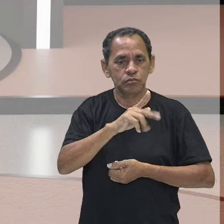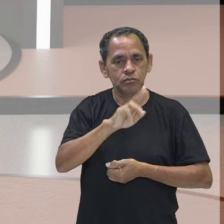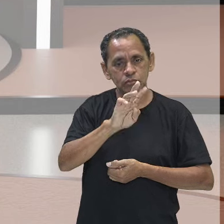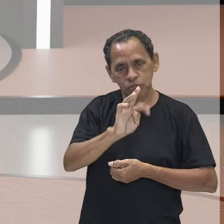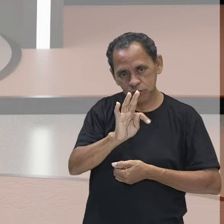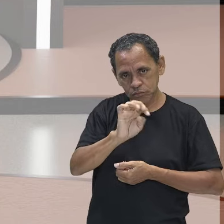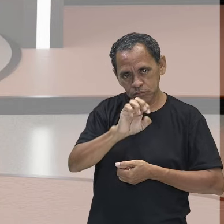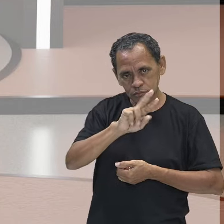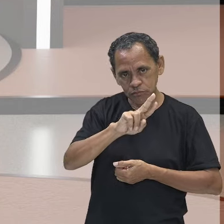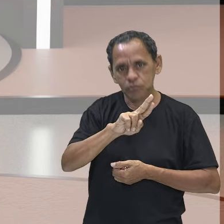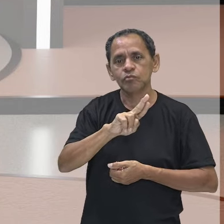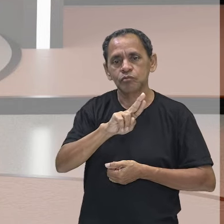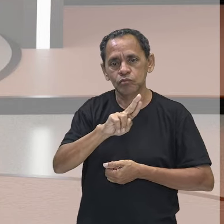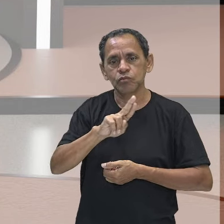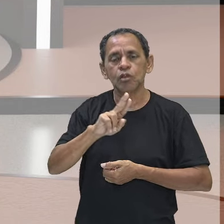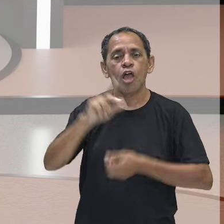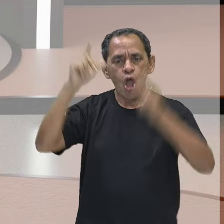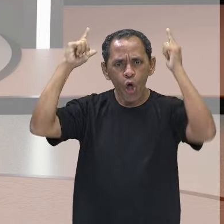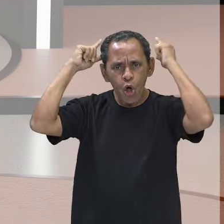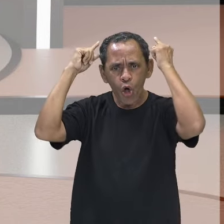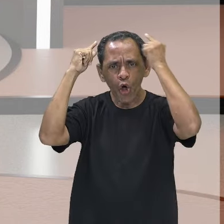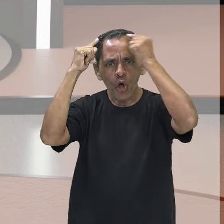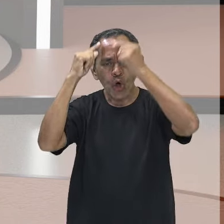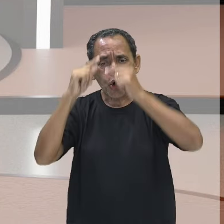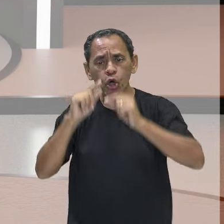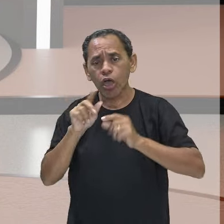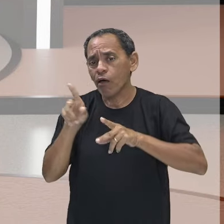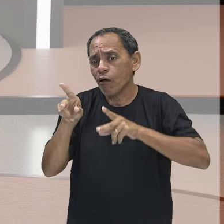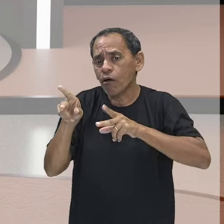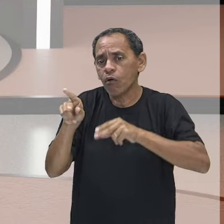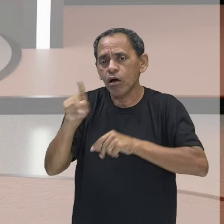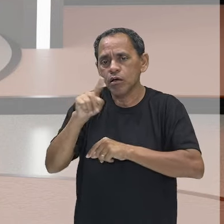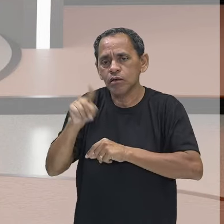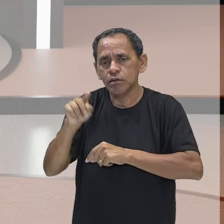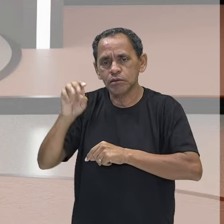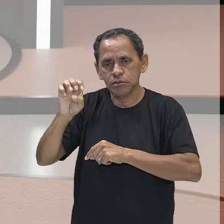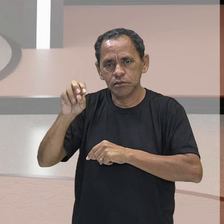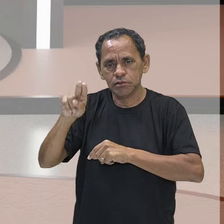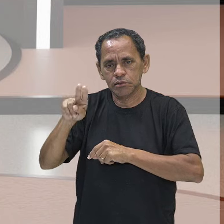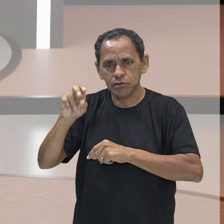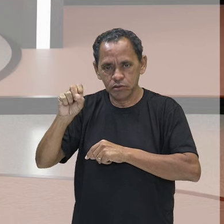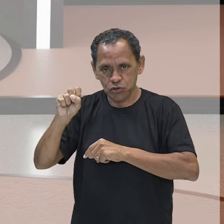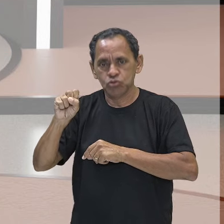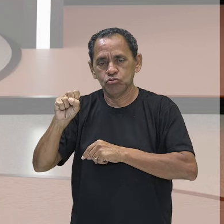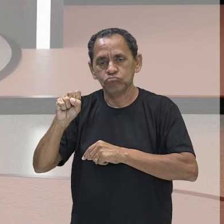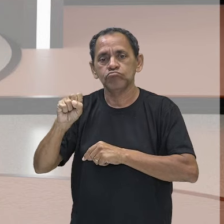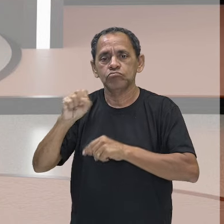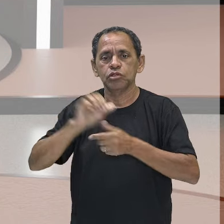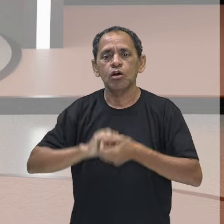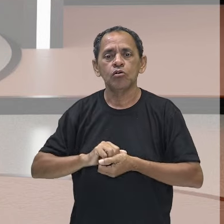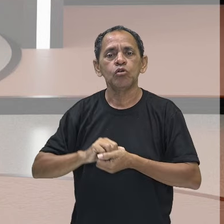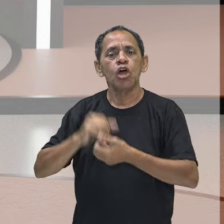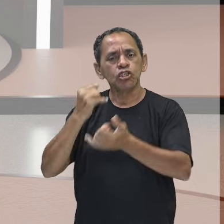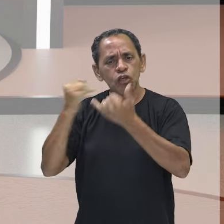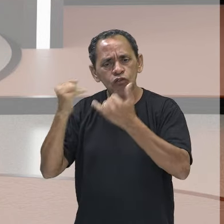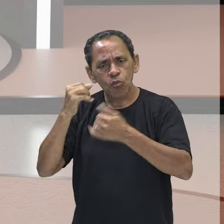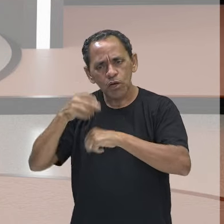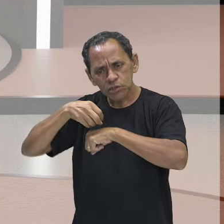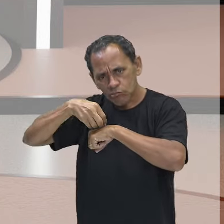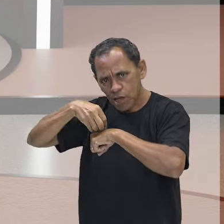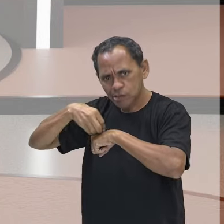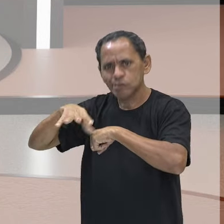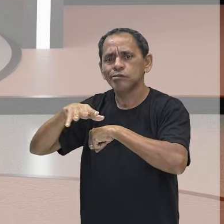para o grego era o mesmo que os Zeus. Essa incorporação, essa aculturação também que Roma